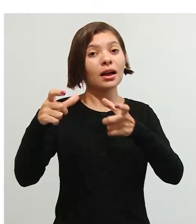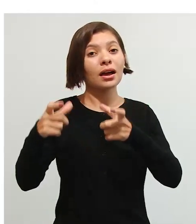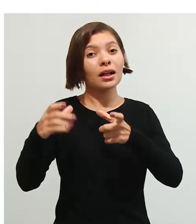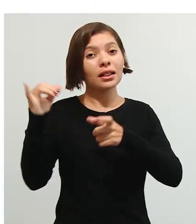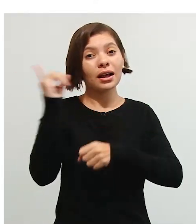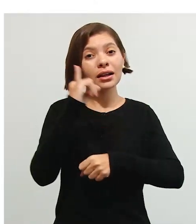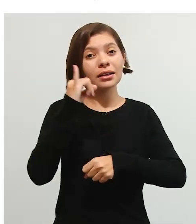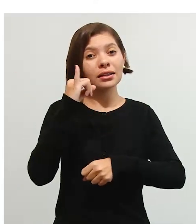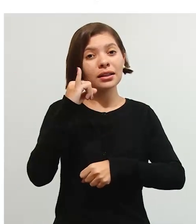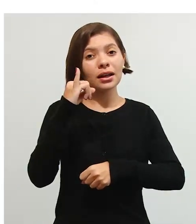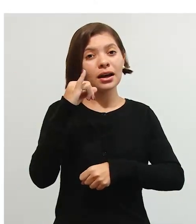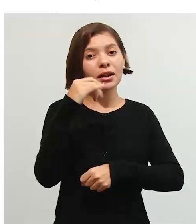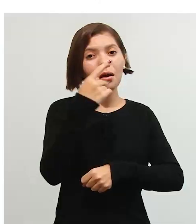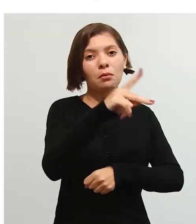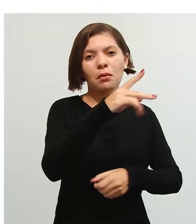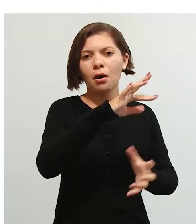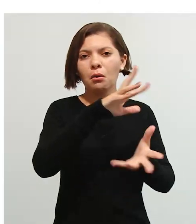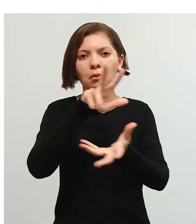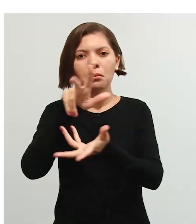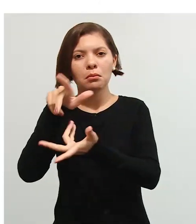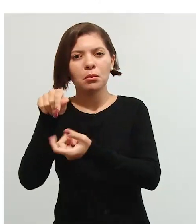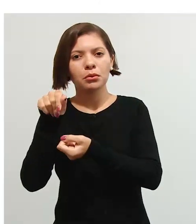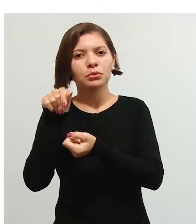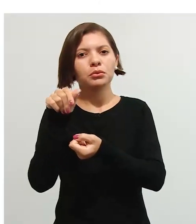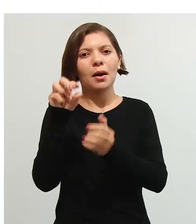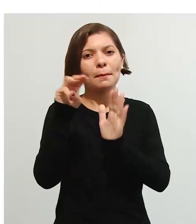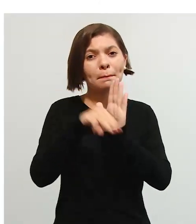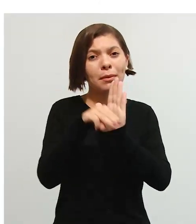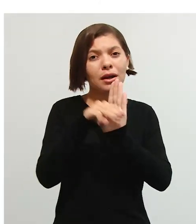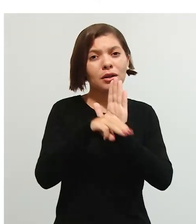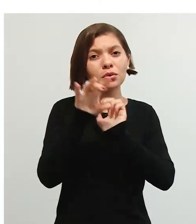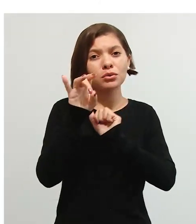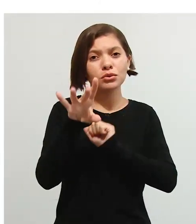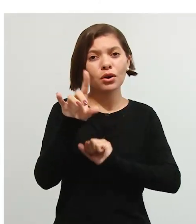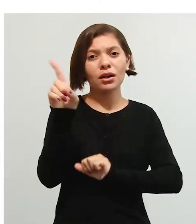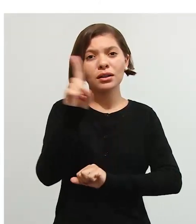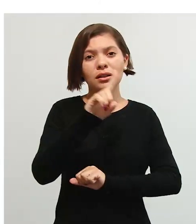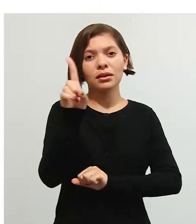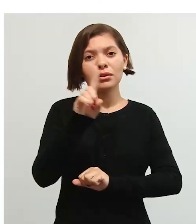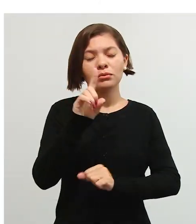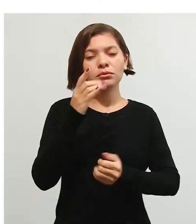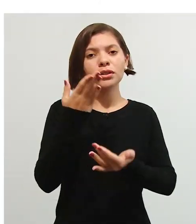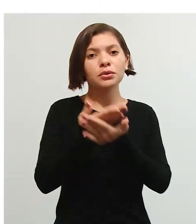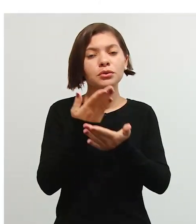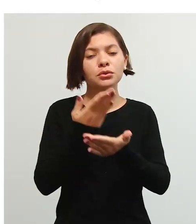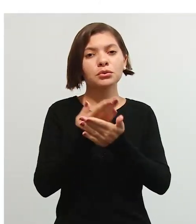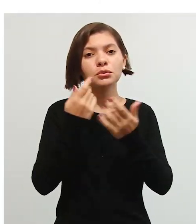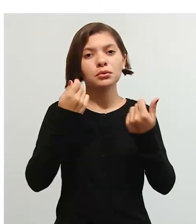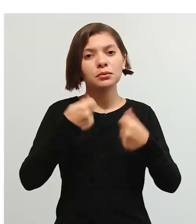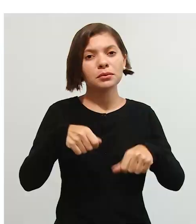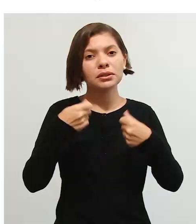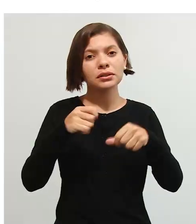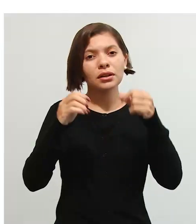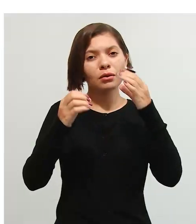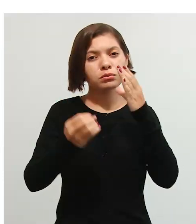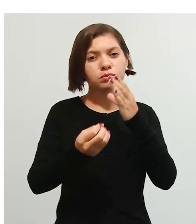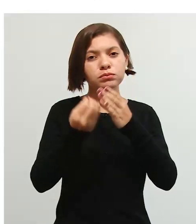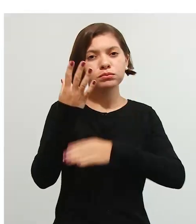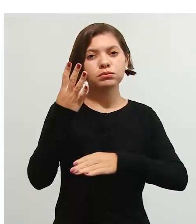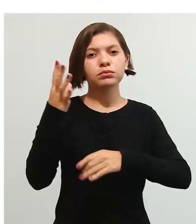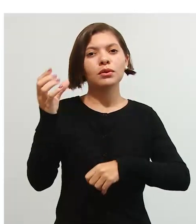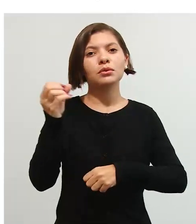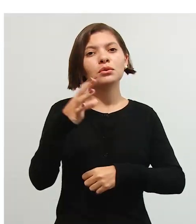para o Brasil ou para qualquer lugar do mundo. É uma abordagem que precisa ser reinventada, construída no